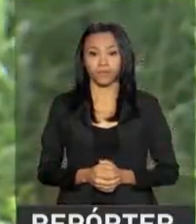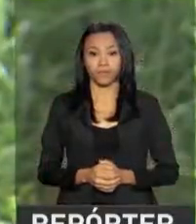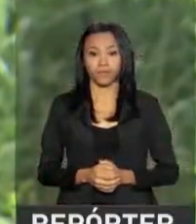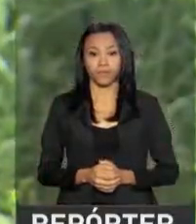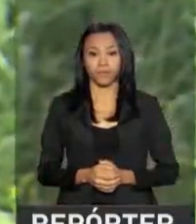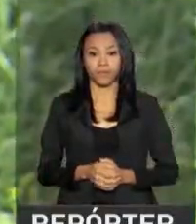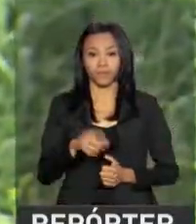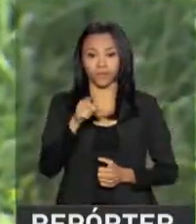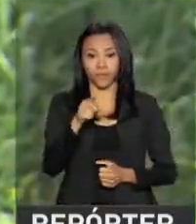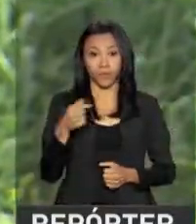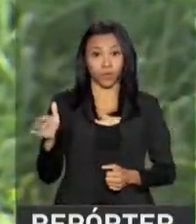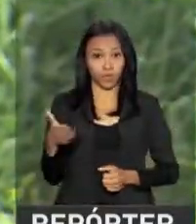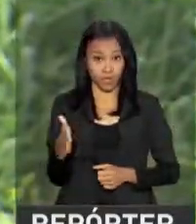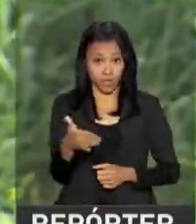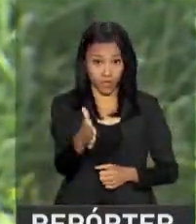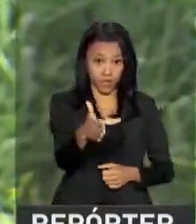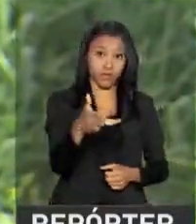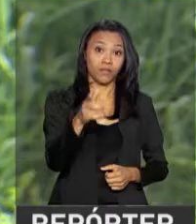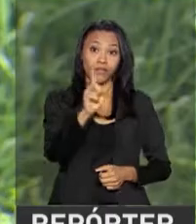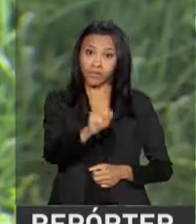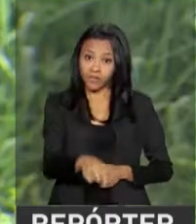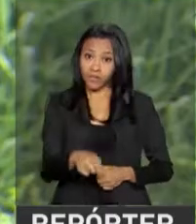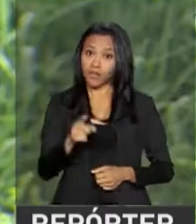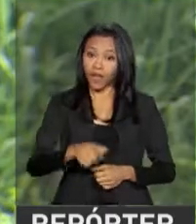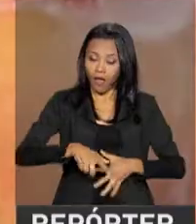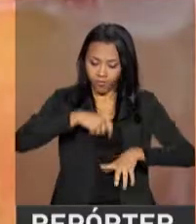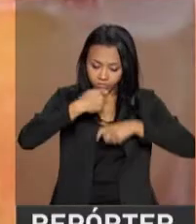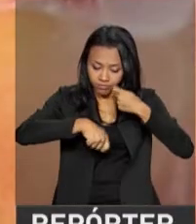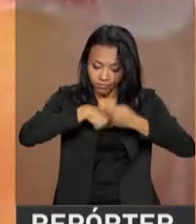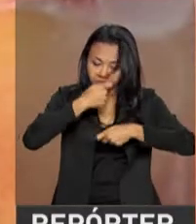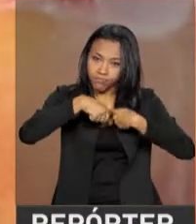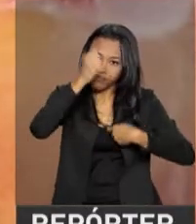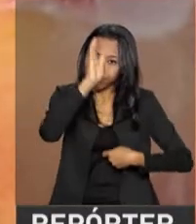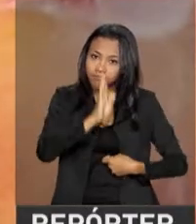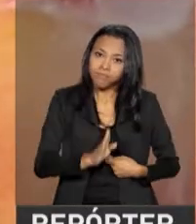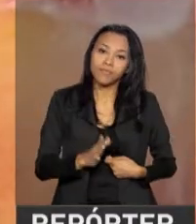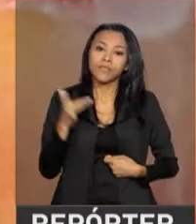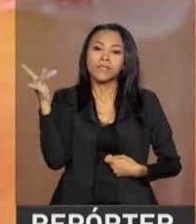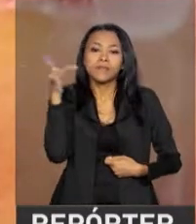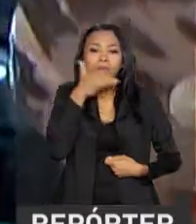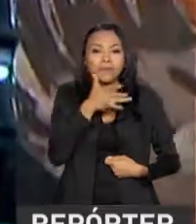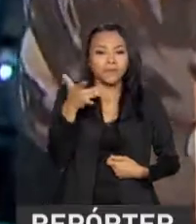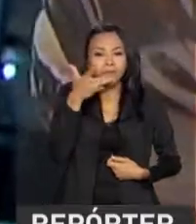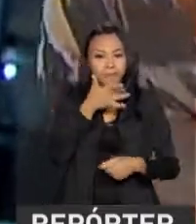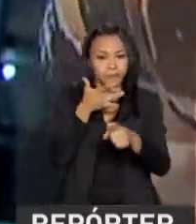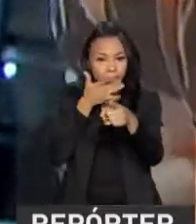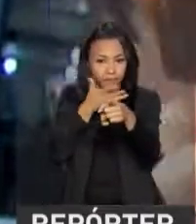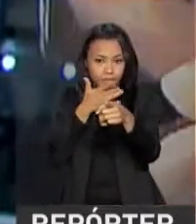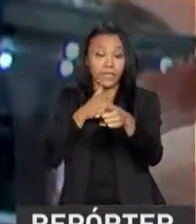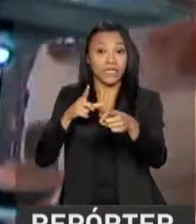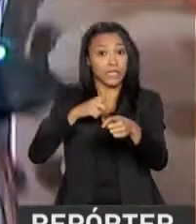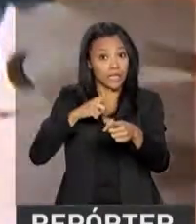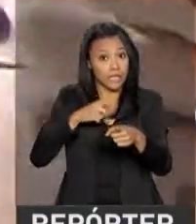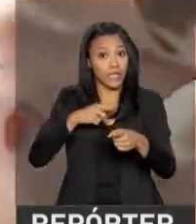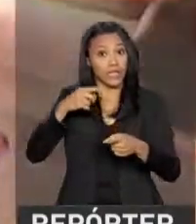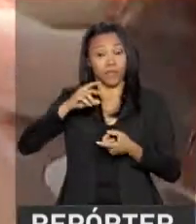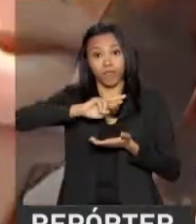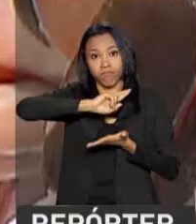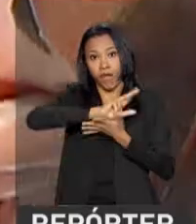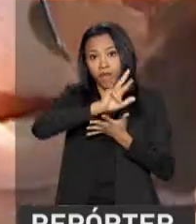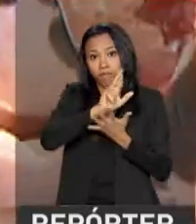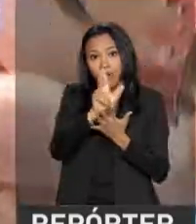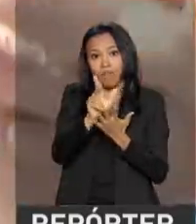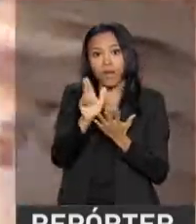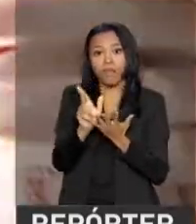o peixe já faz parte do cardápio do brasileiro além de saborosa a carne é rica em nutrientes essenciais